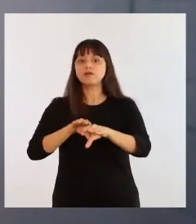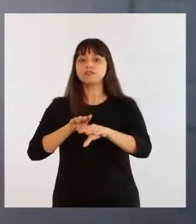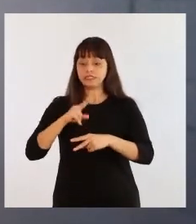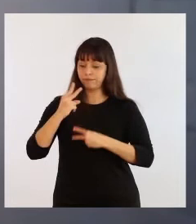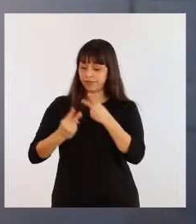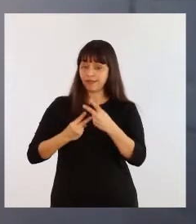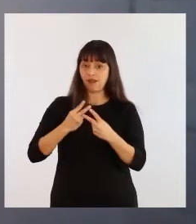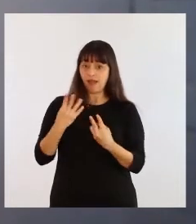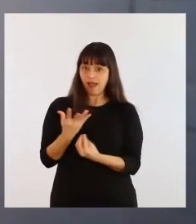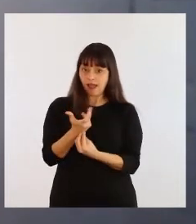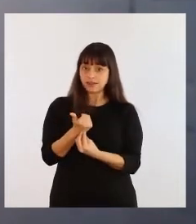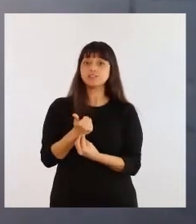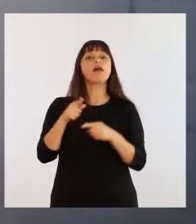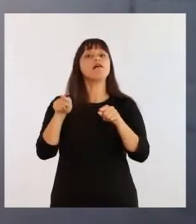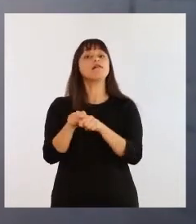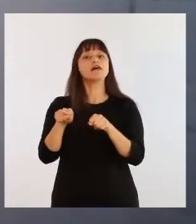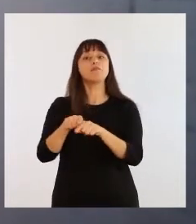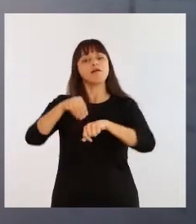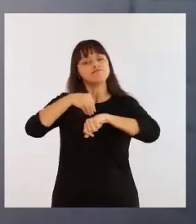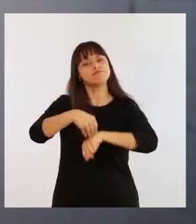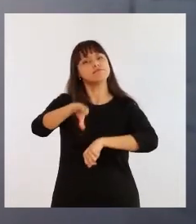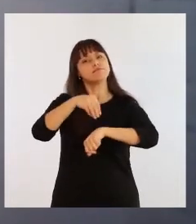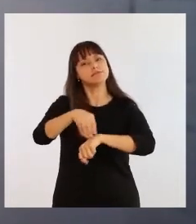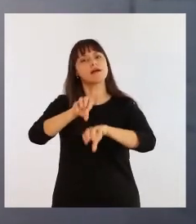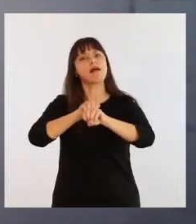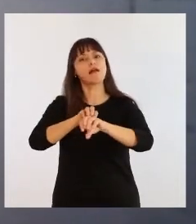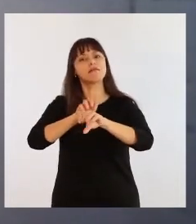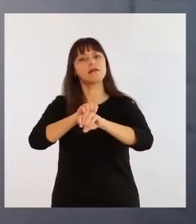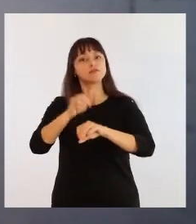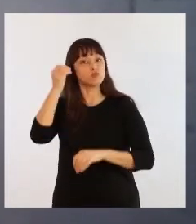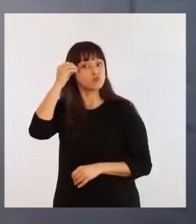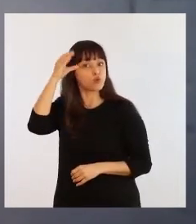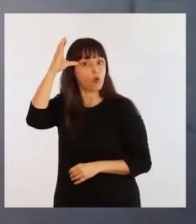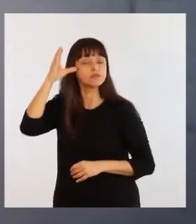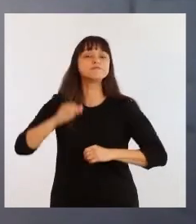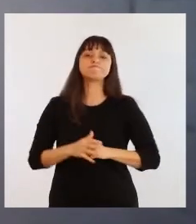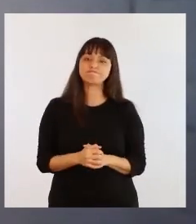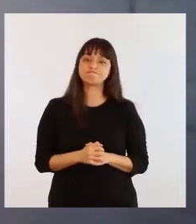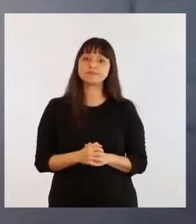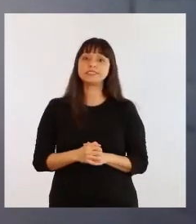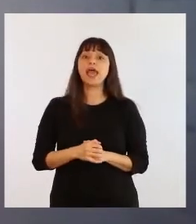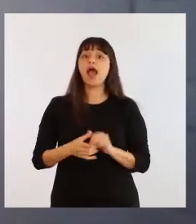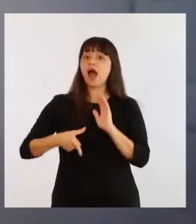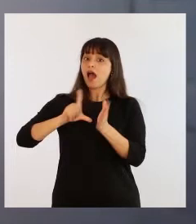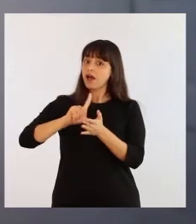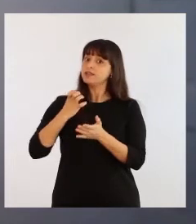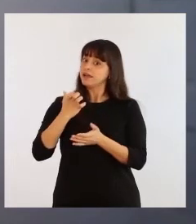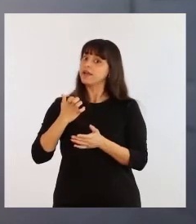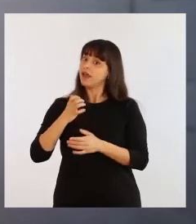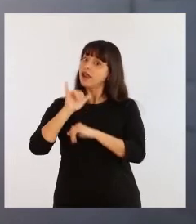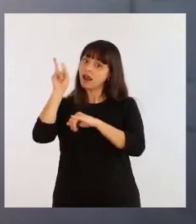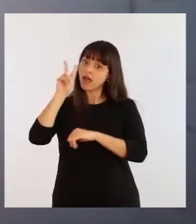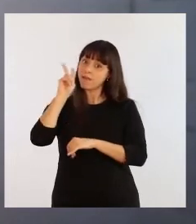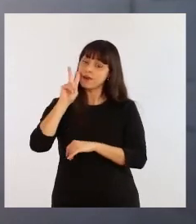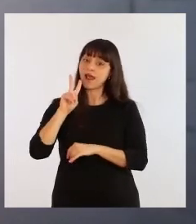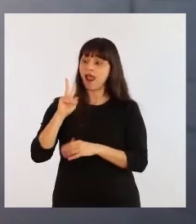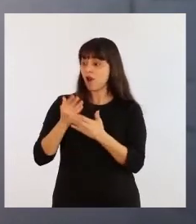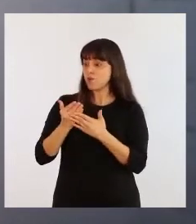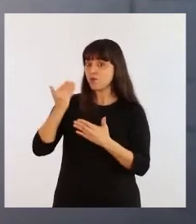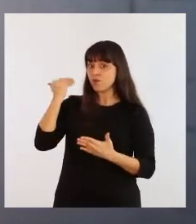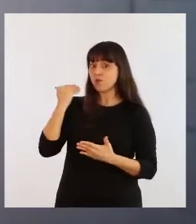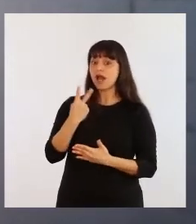bienais. Outra coisa importante que eu gostaria de lembrar também é que desde 2009 a Fundação